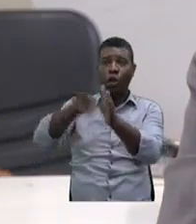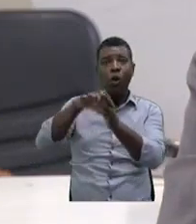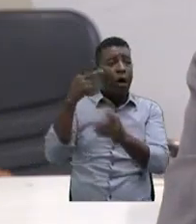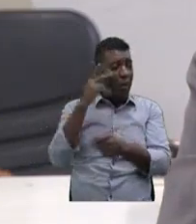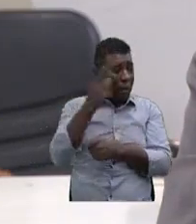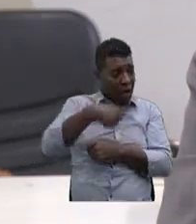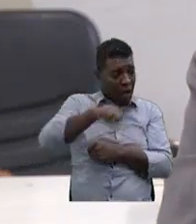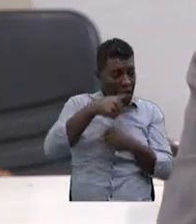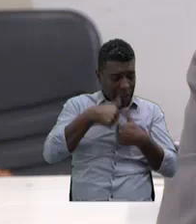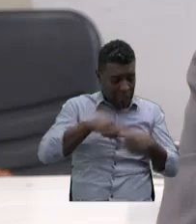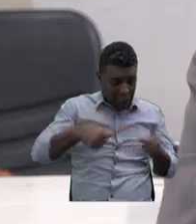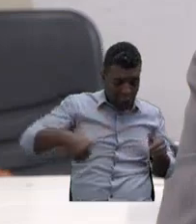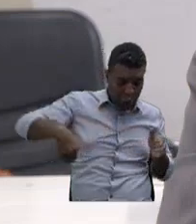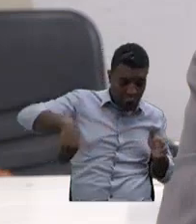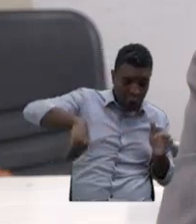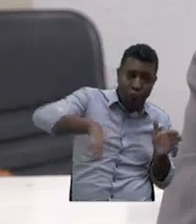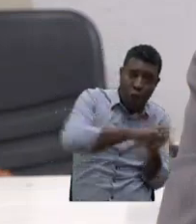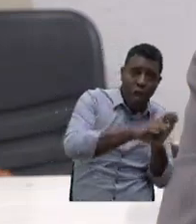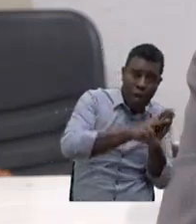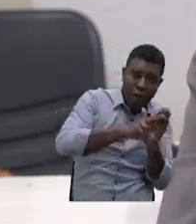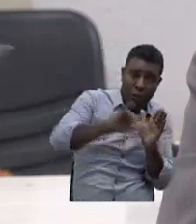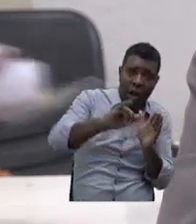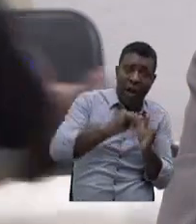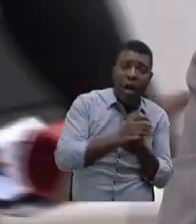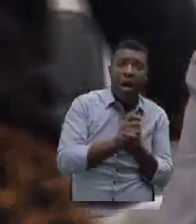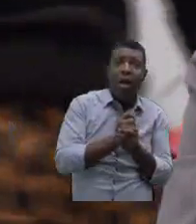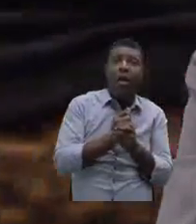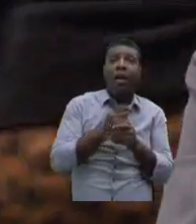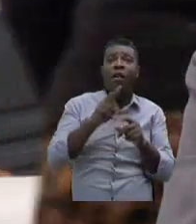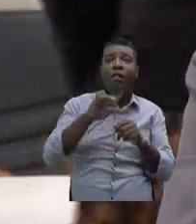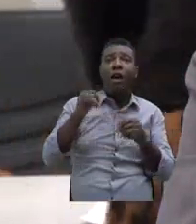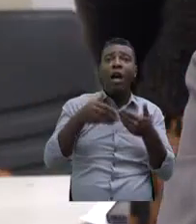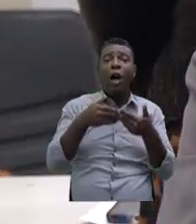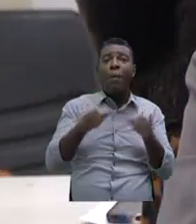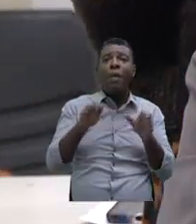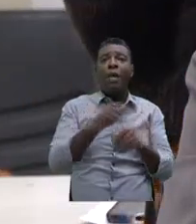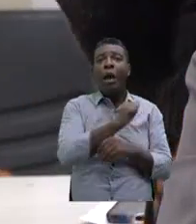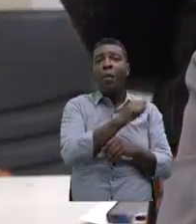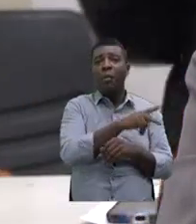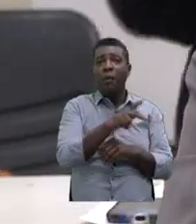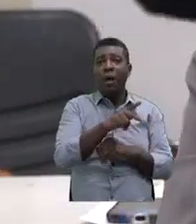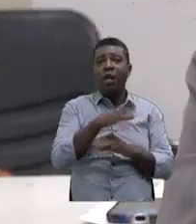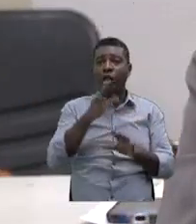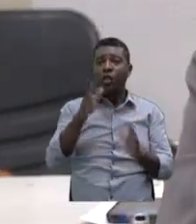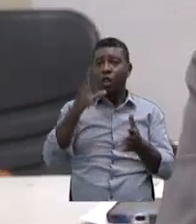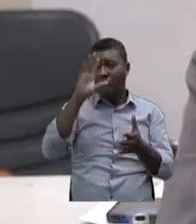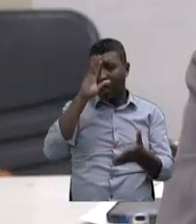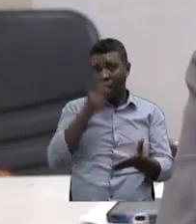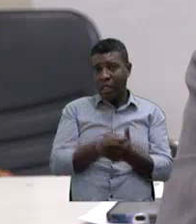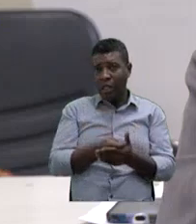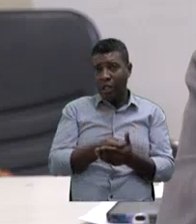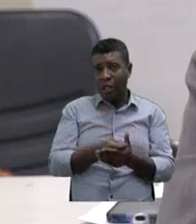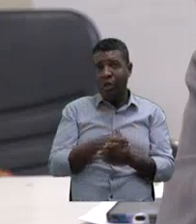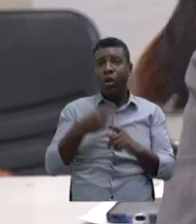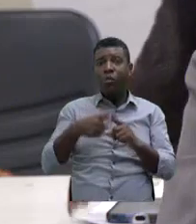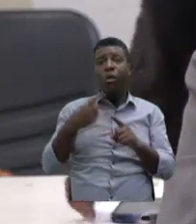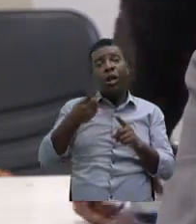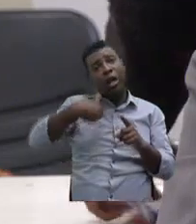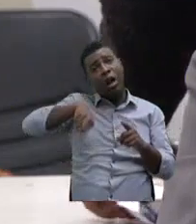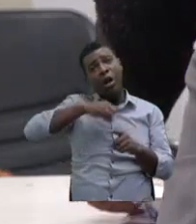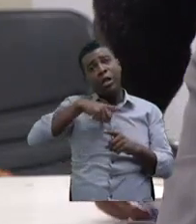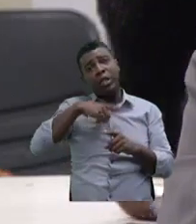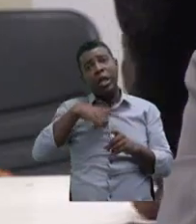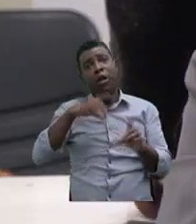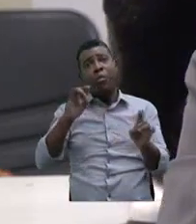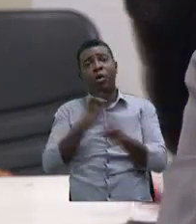editais e a plataforma, segundo assunto. Igor, o que, que você fala da plataforma? Decidiu a plataforma, porque nós temos a nossa plataforma,